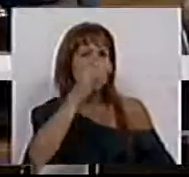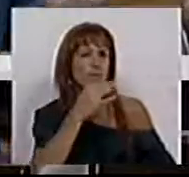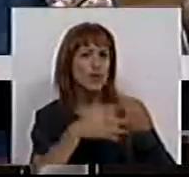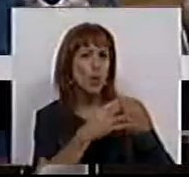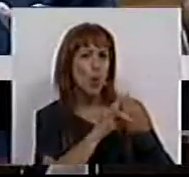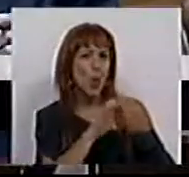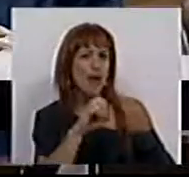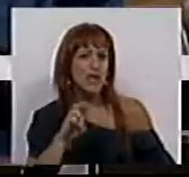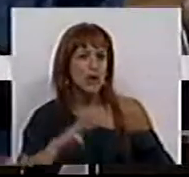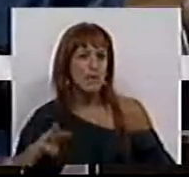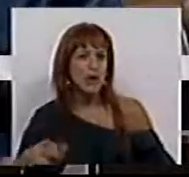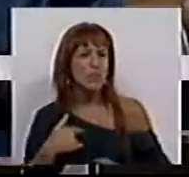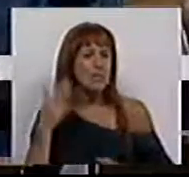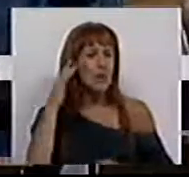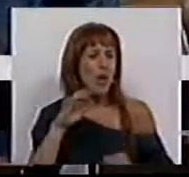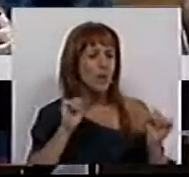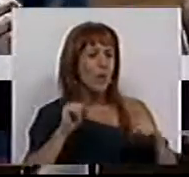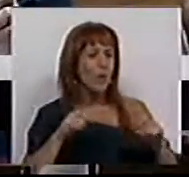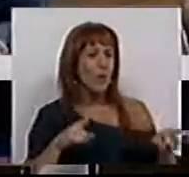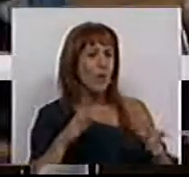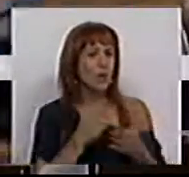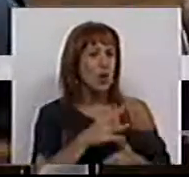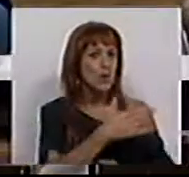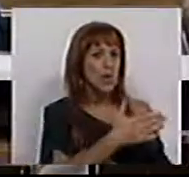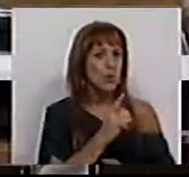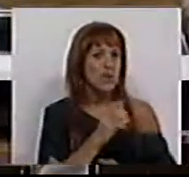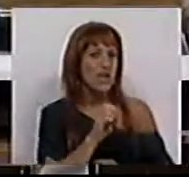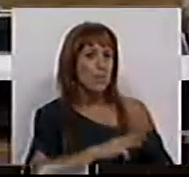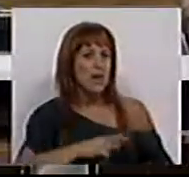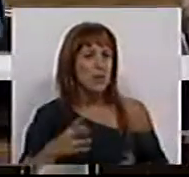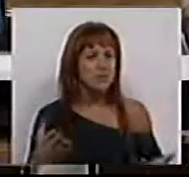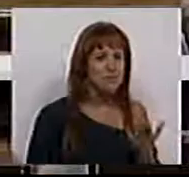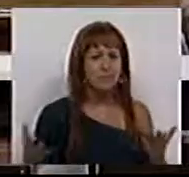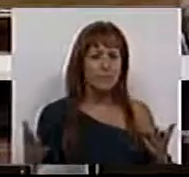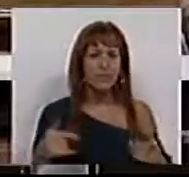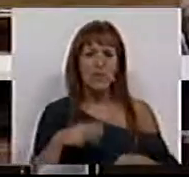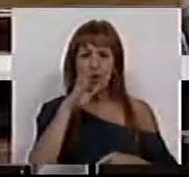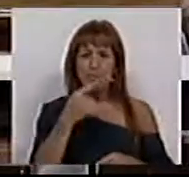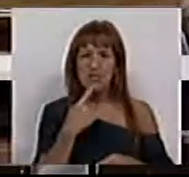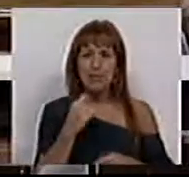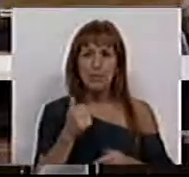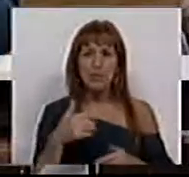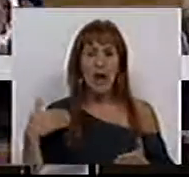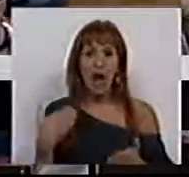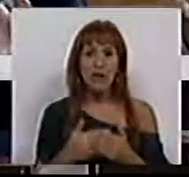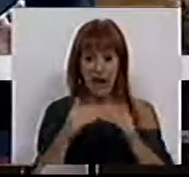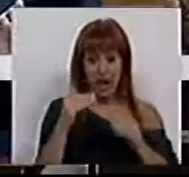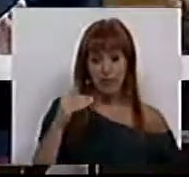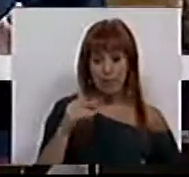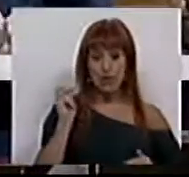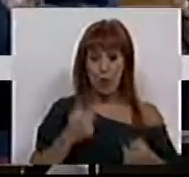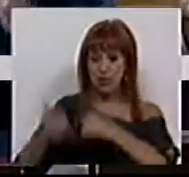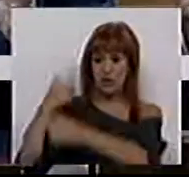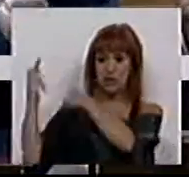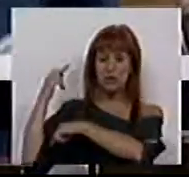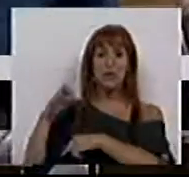falar em 400 milhões, mas parece que o acordo são só 160 milhões. E, portanto, se bem percebo, até é inferior aos anos